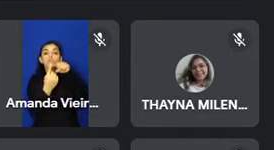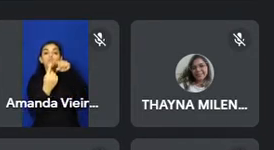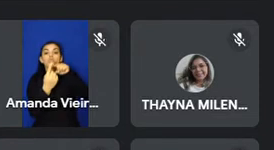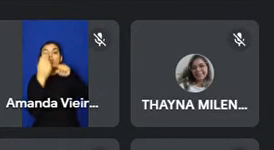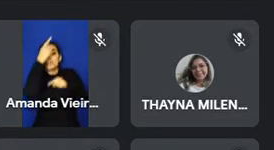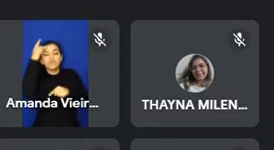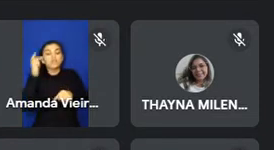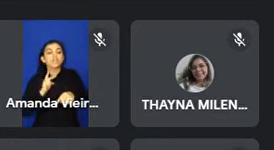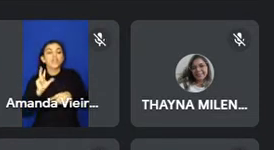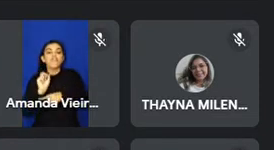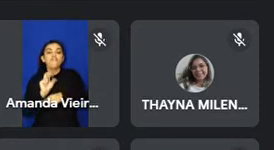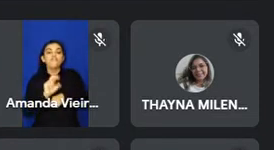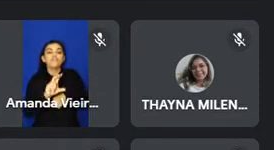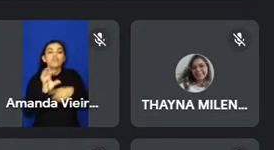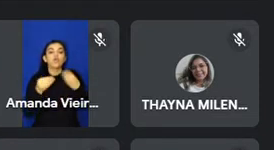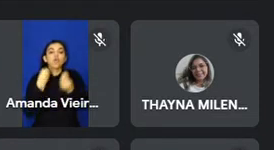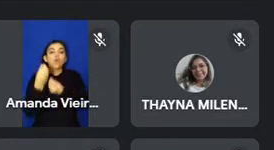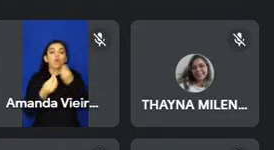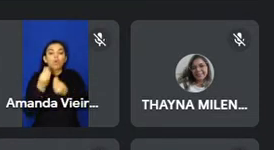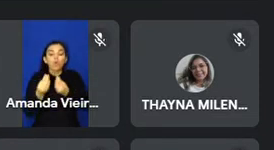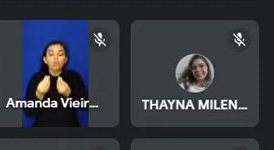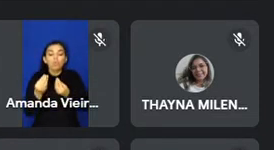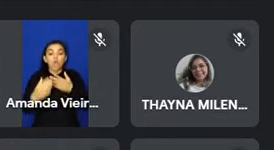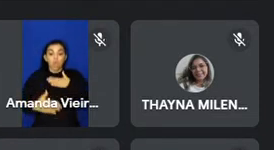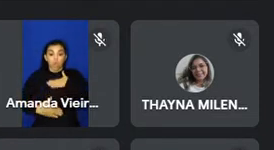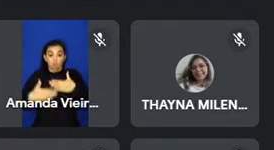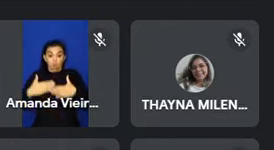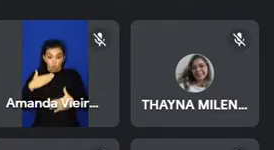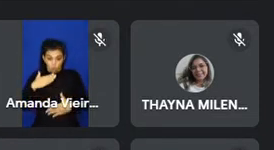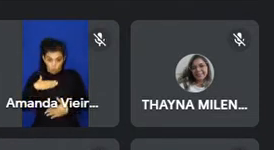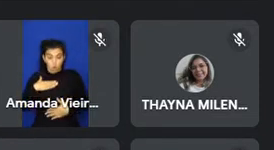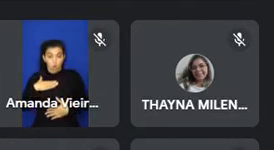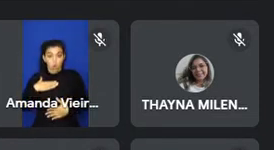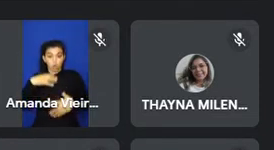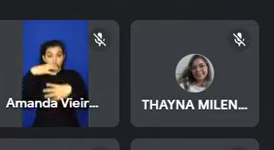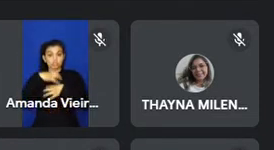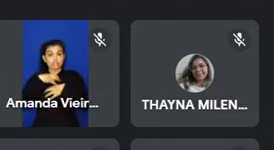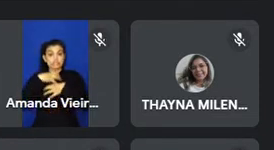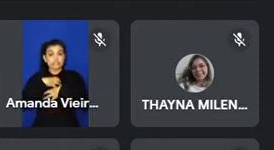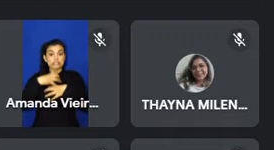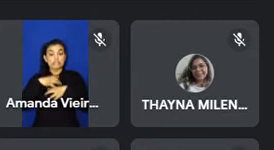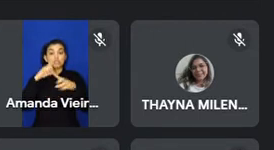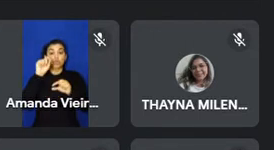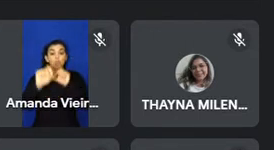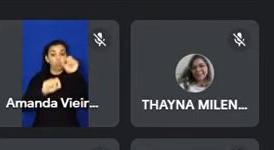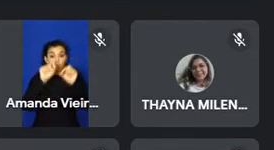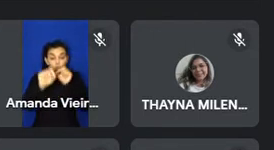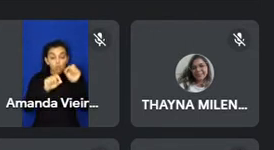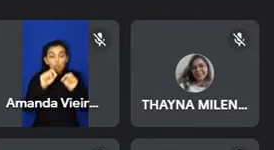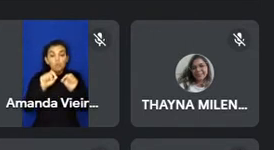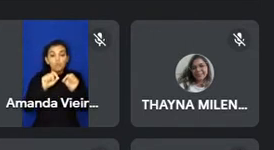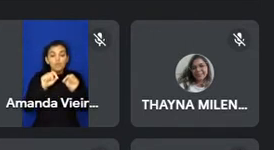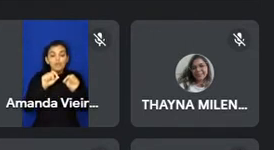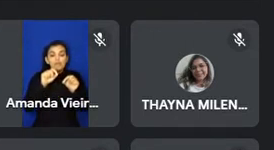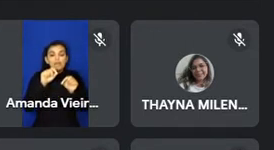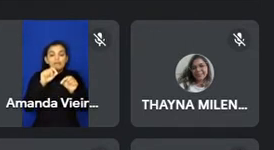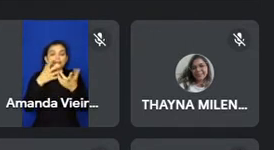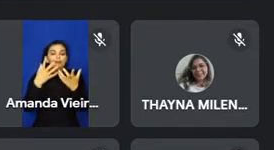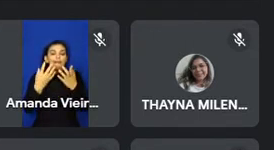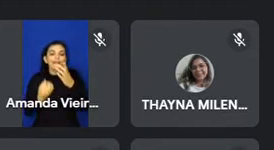certo? O seu corpo, a partir do momento que ele está infectado com o vírus X, ele vai passar a produzir os